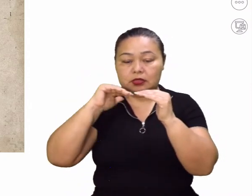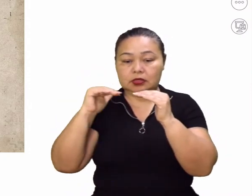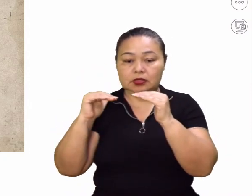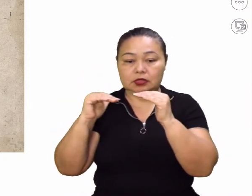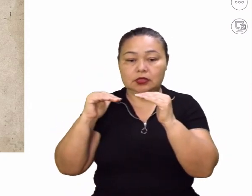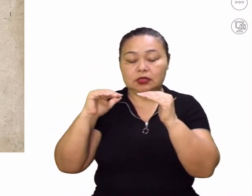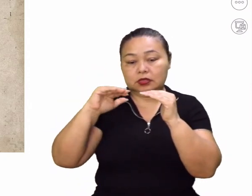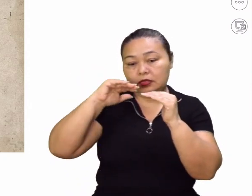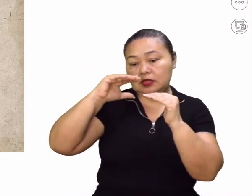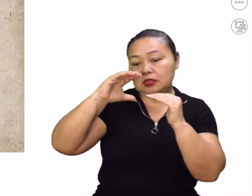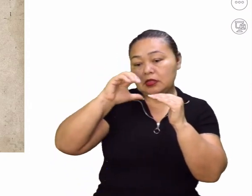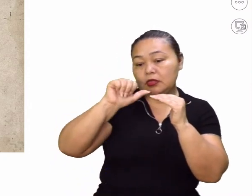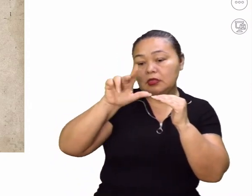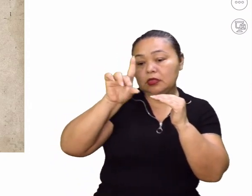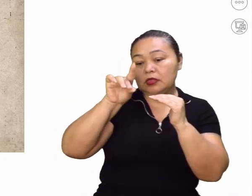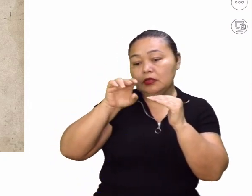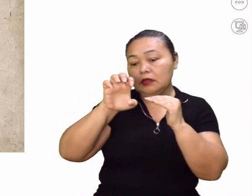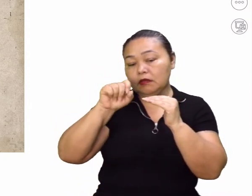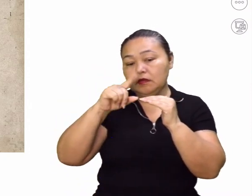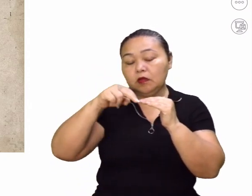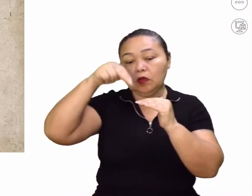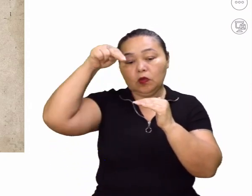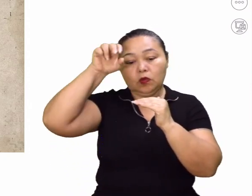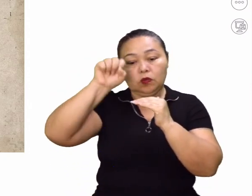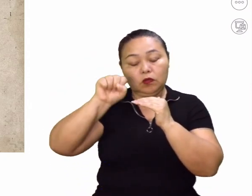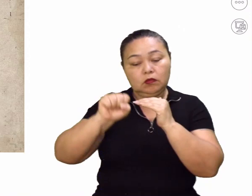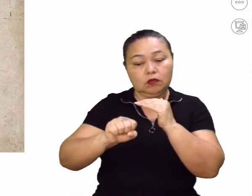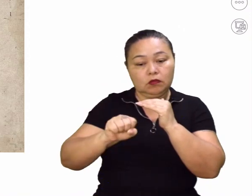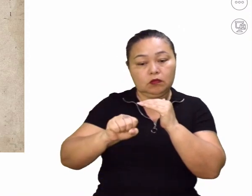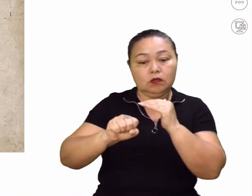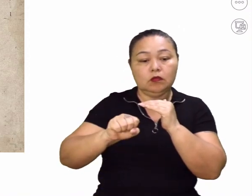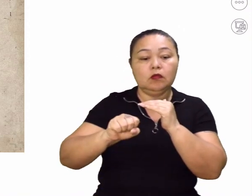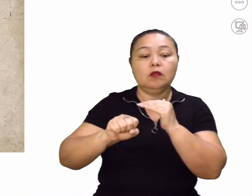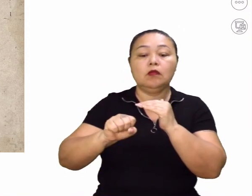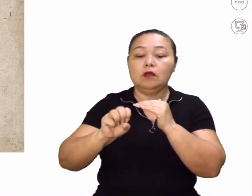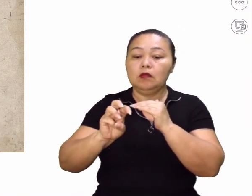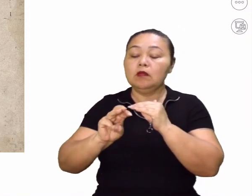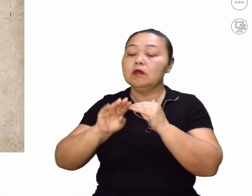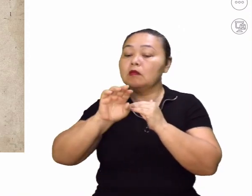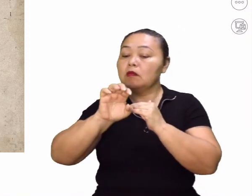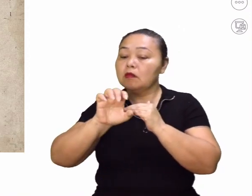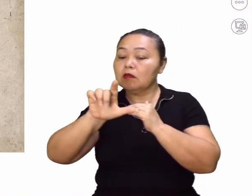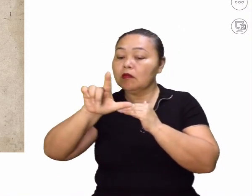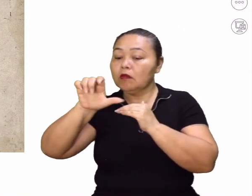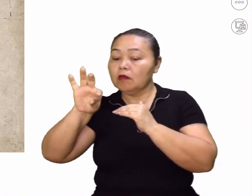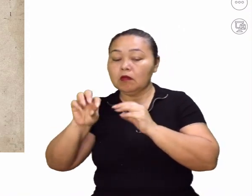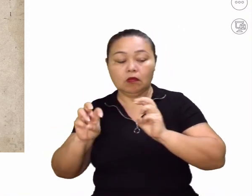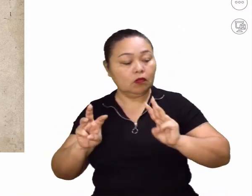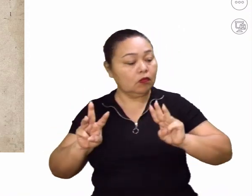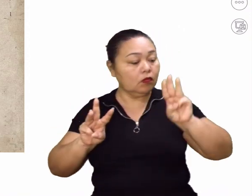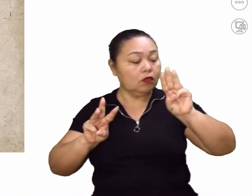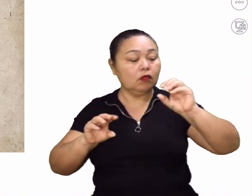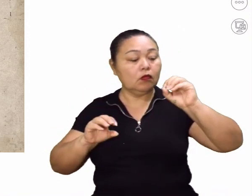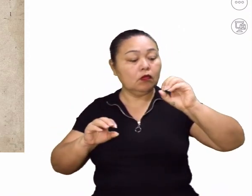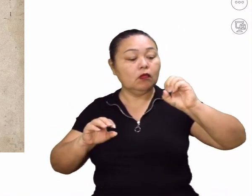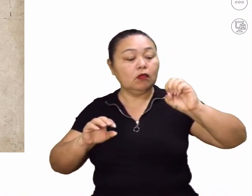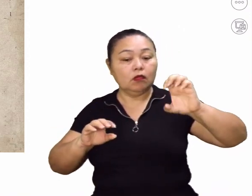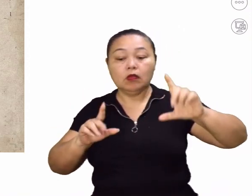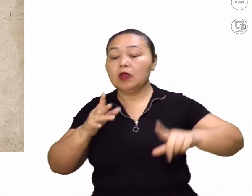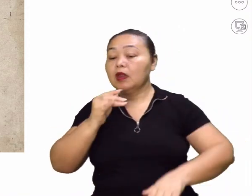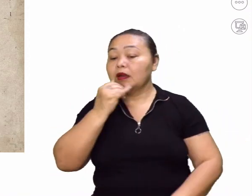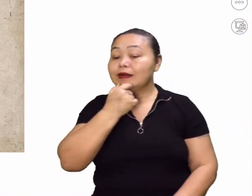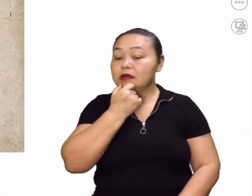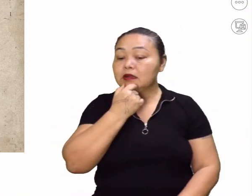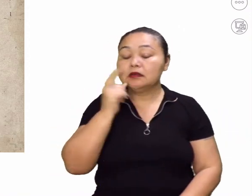né? Cardeais, norte, sul, o E, que é leste, e o W, oeste, que está em inglês,